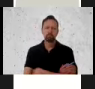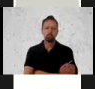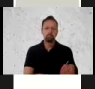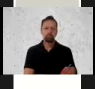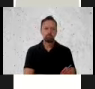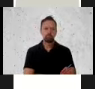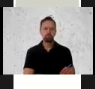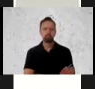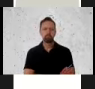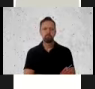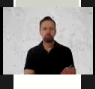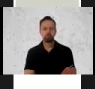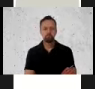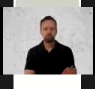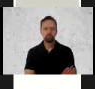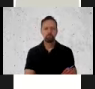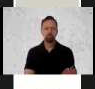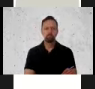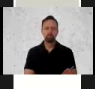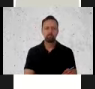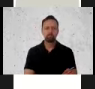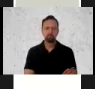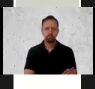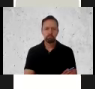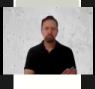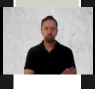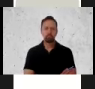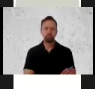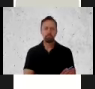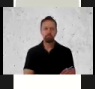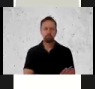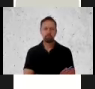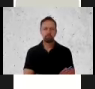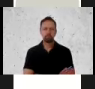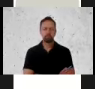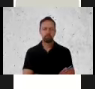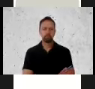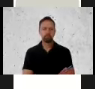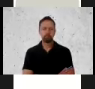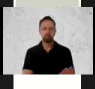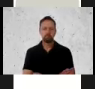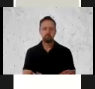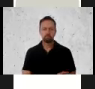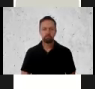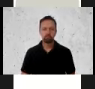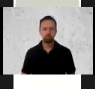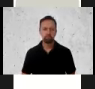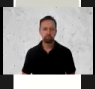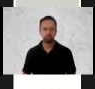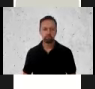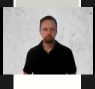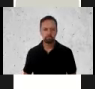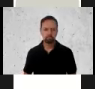são mais congestionados têm um número maior de empréstimos por firma, o valor do investimento é maior, o valor da produção é maior.